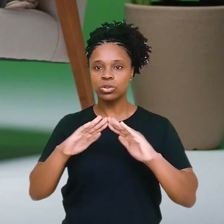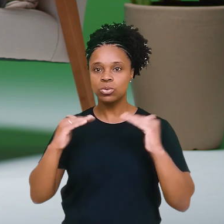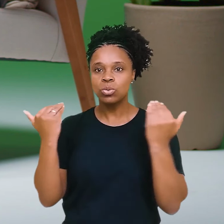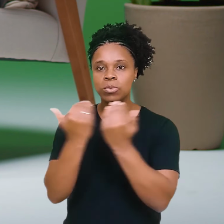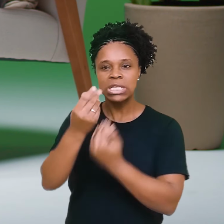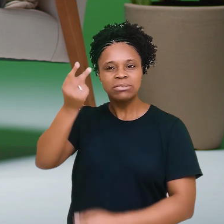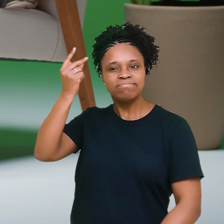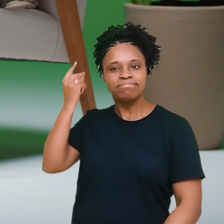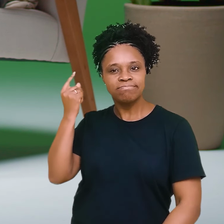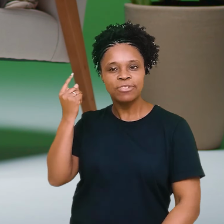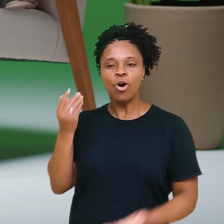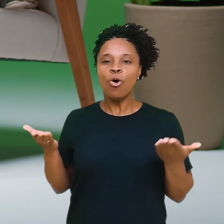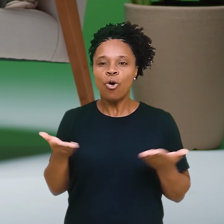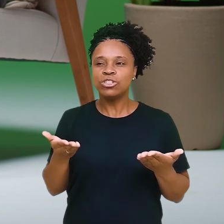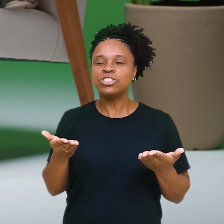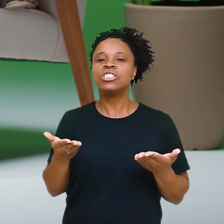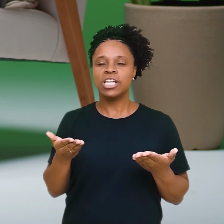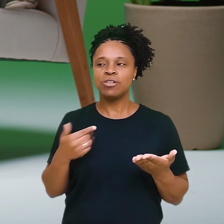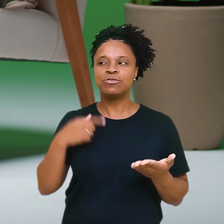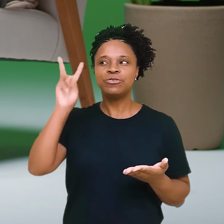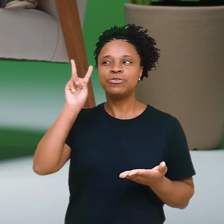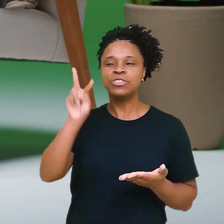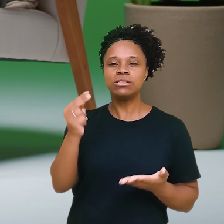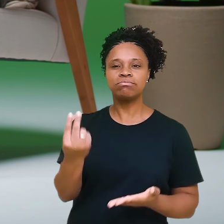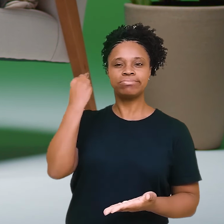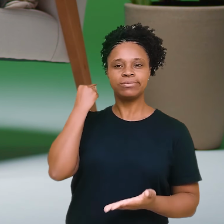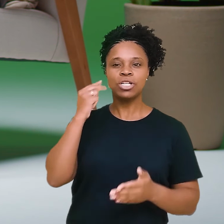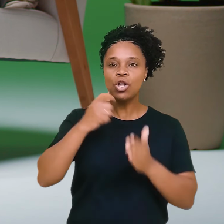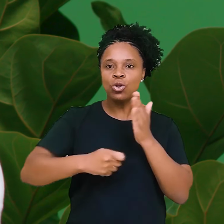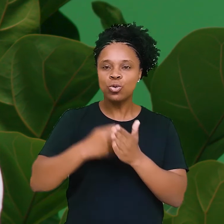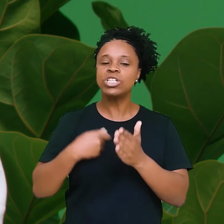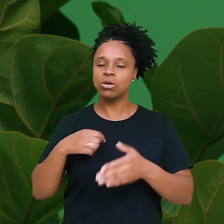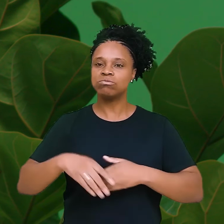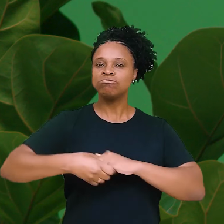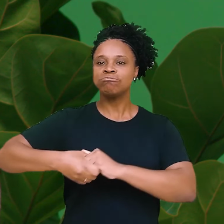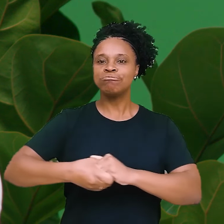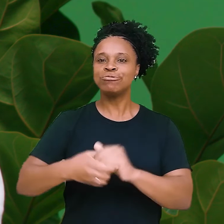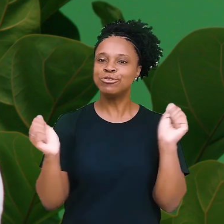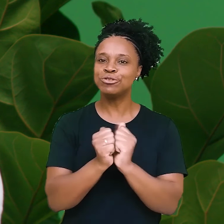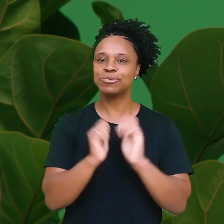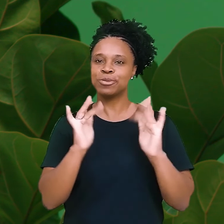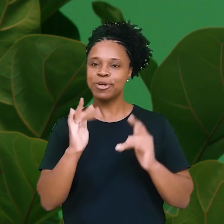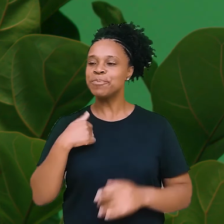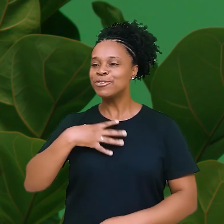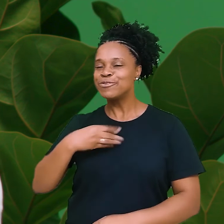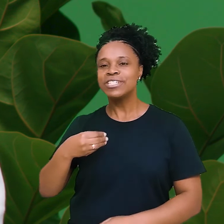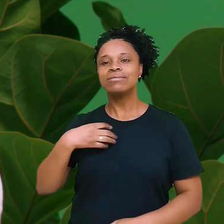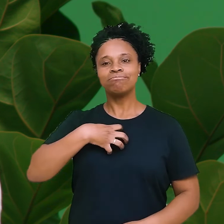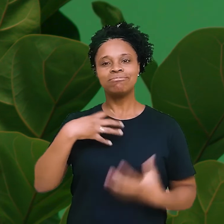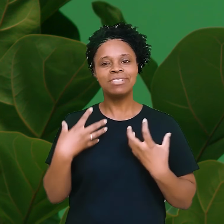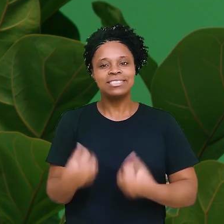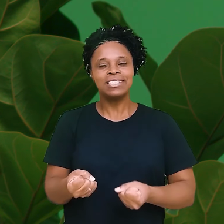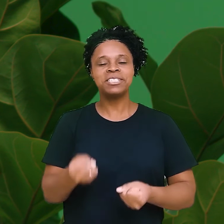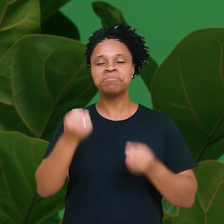da comunidade no passado, hoje eu posso andar de mão dada com meu namorado na rua. Hoje meus filhos me aceitam de forma tão natural